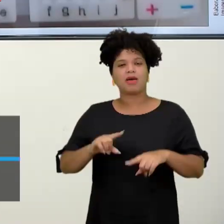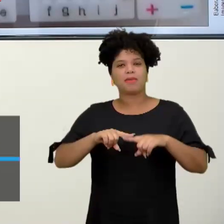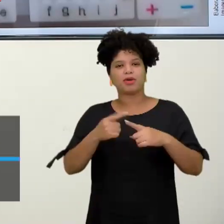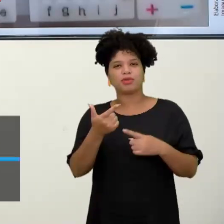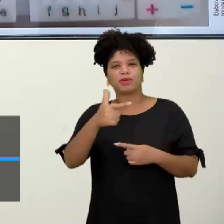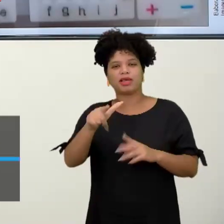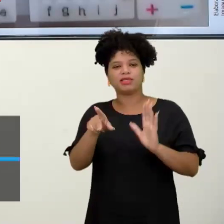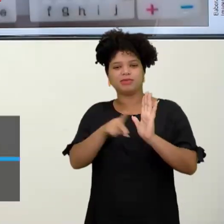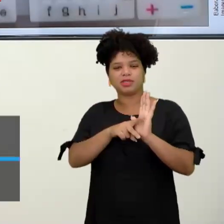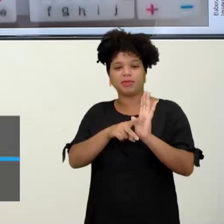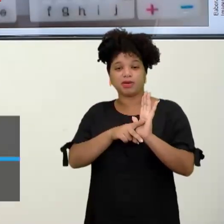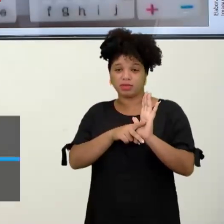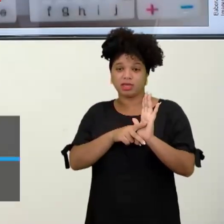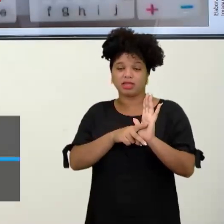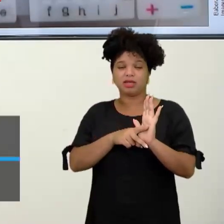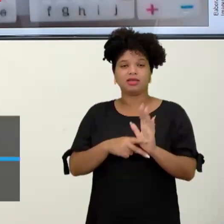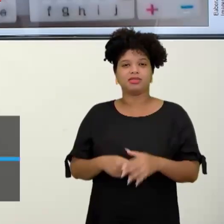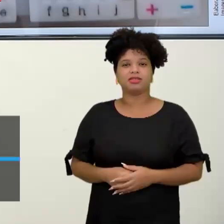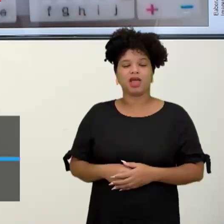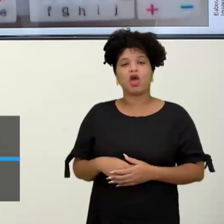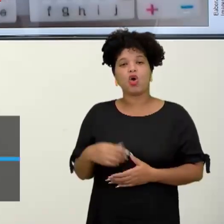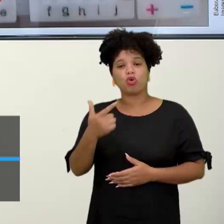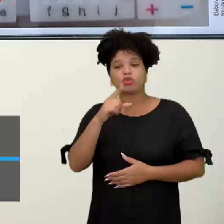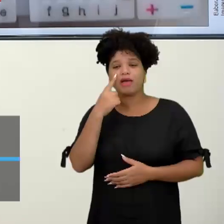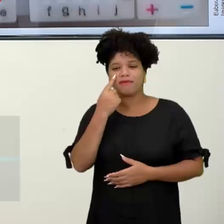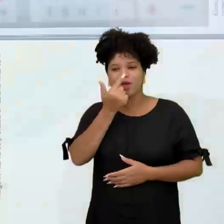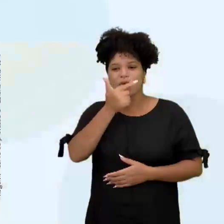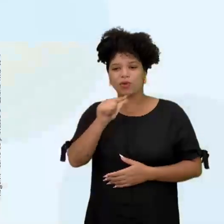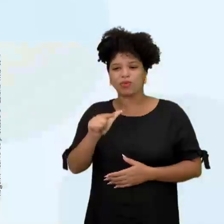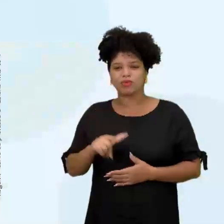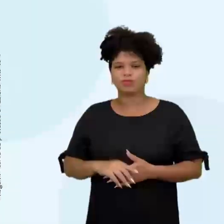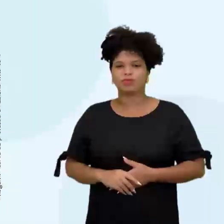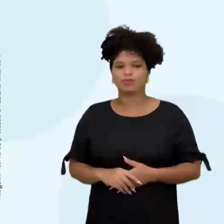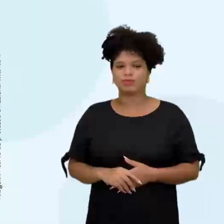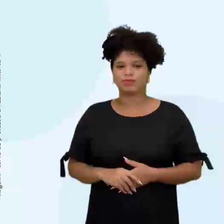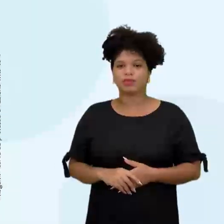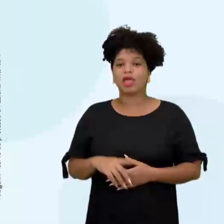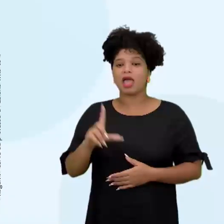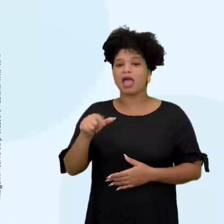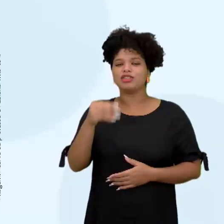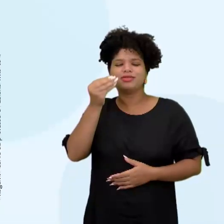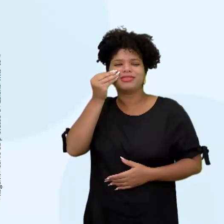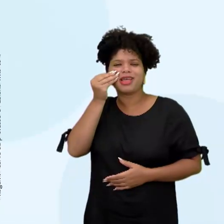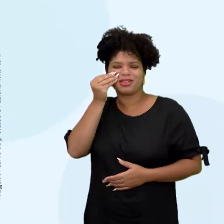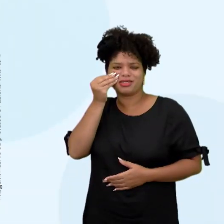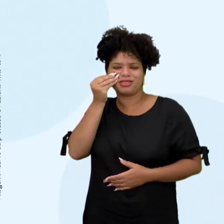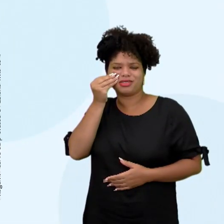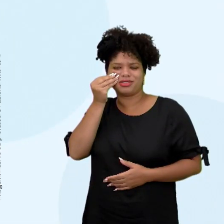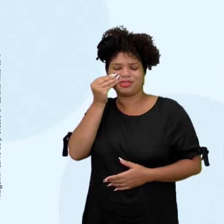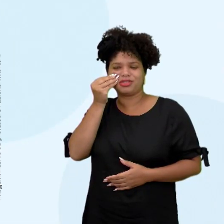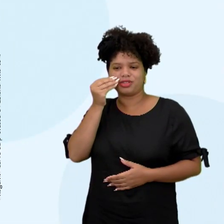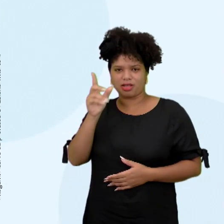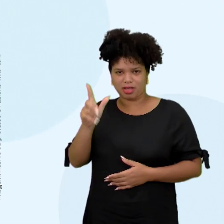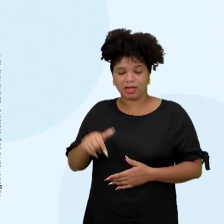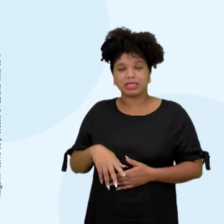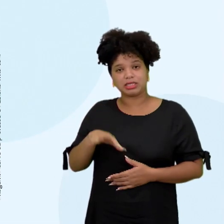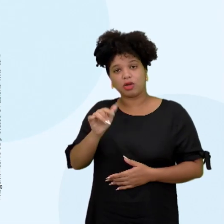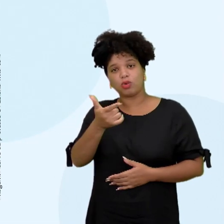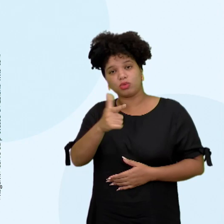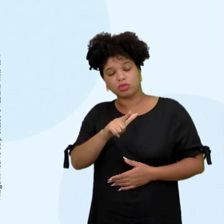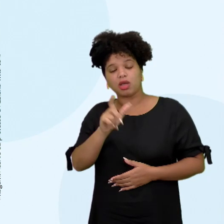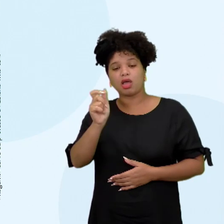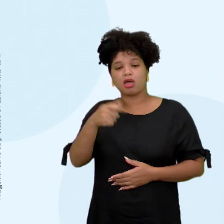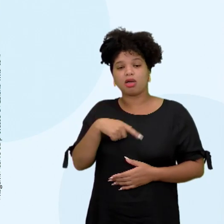as coisas muito fácil. Então, ela é um protótipo, né? Então, assim que um teste der certo, você